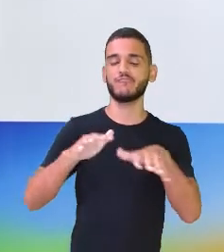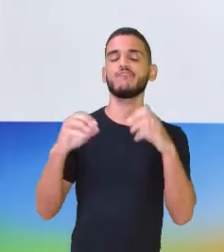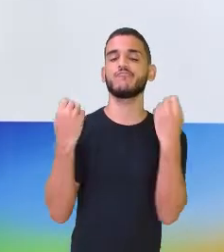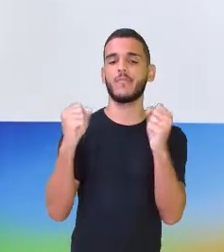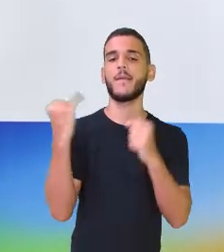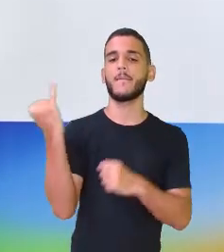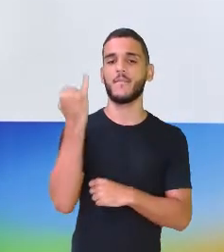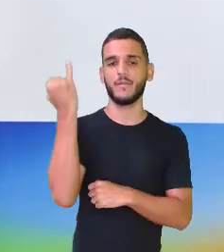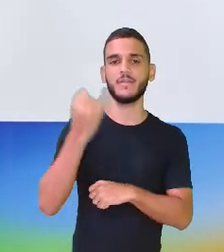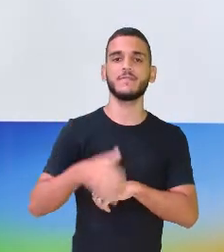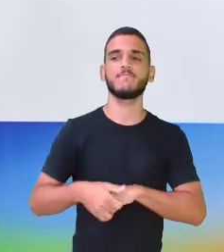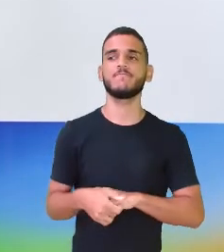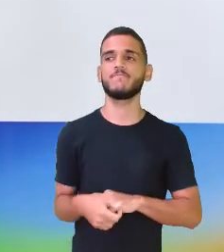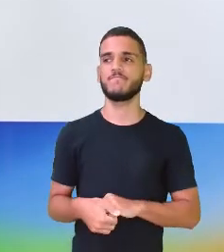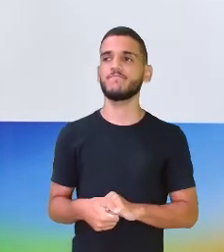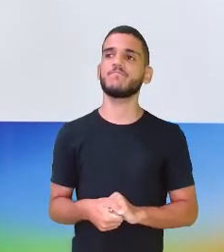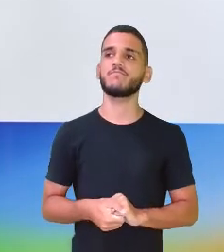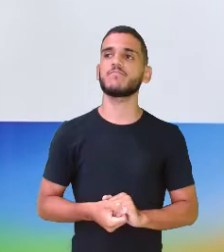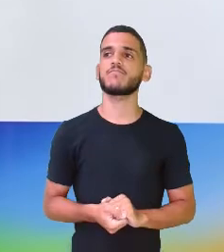motora.